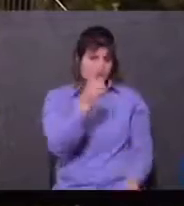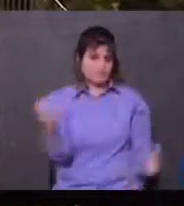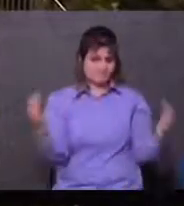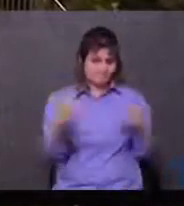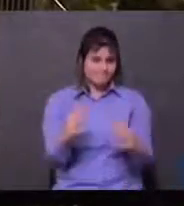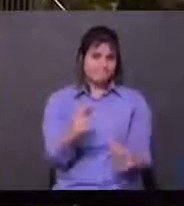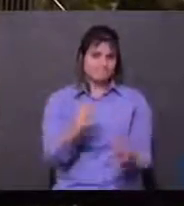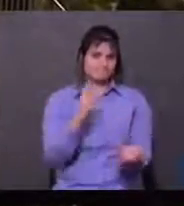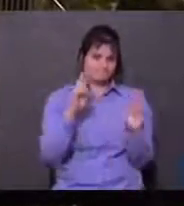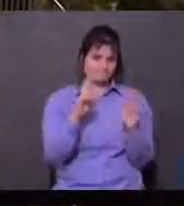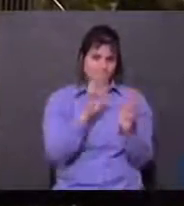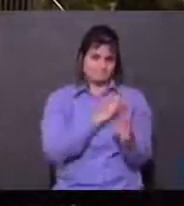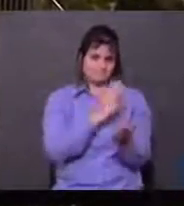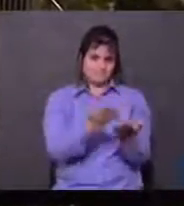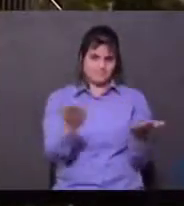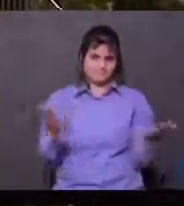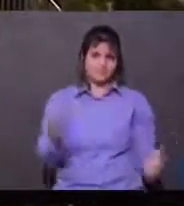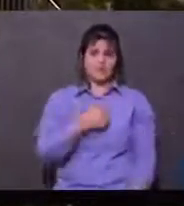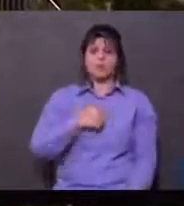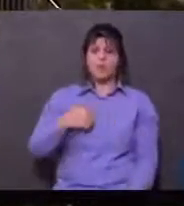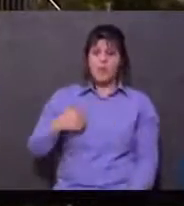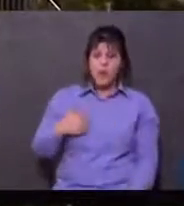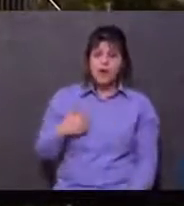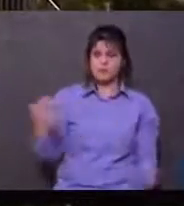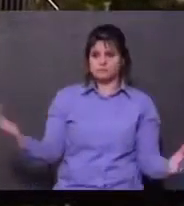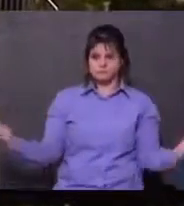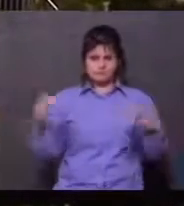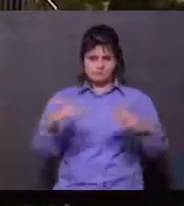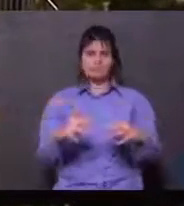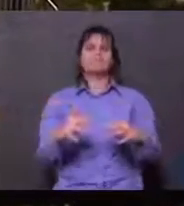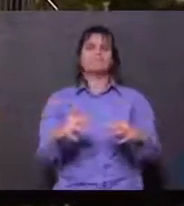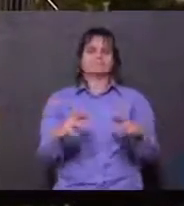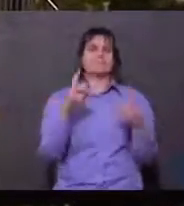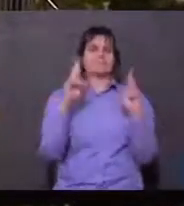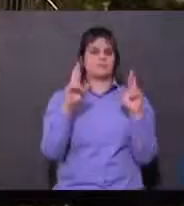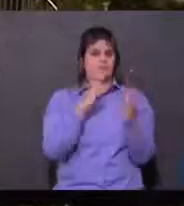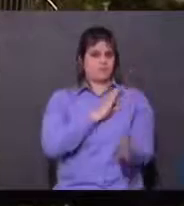Drodzy pielgrzymi z Polski, Pan z wami.